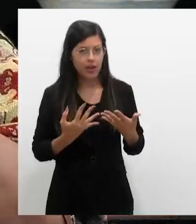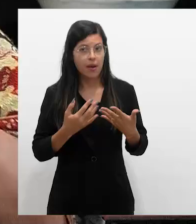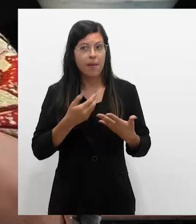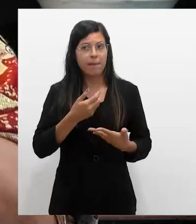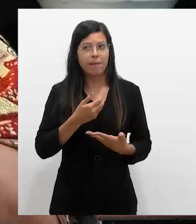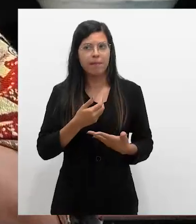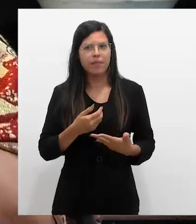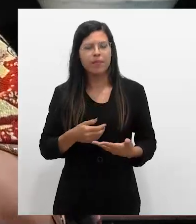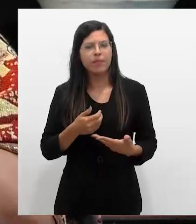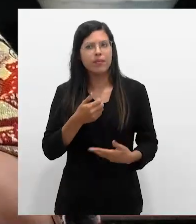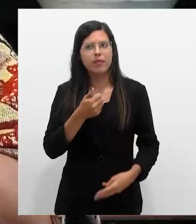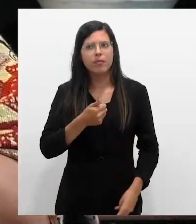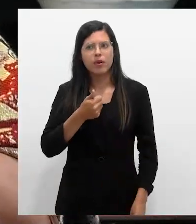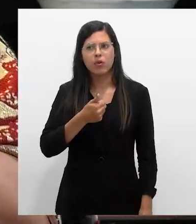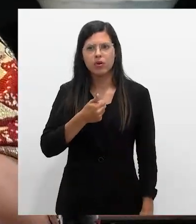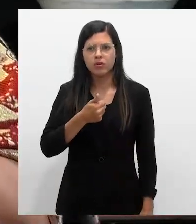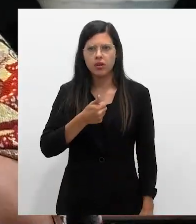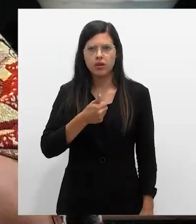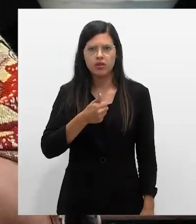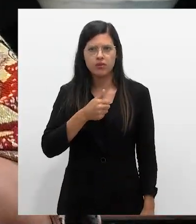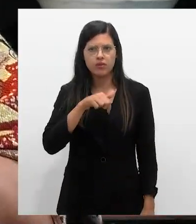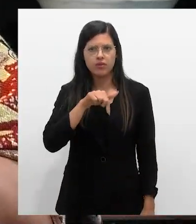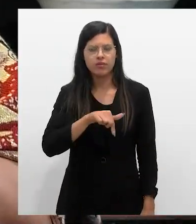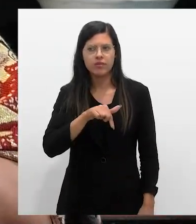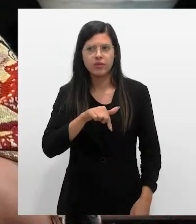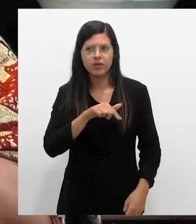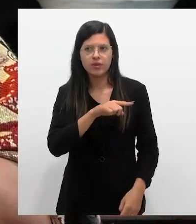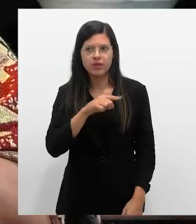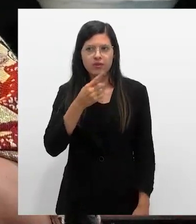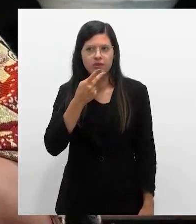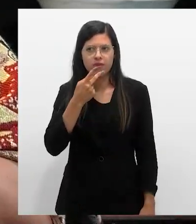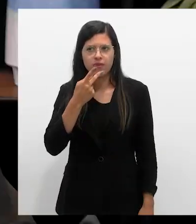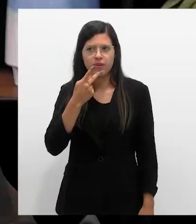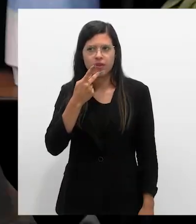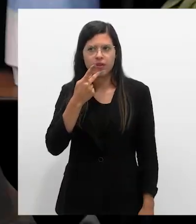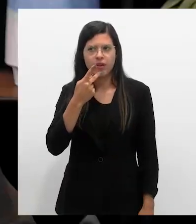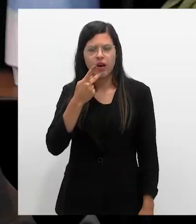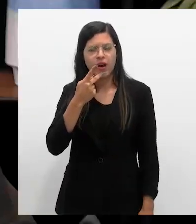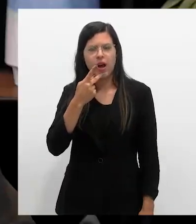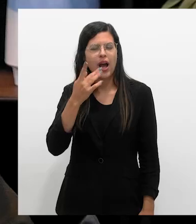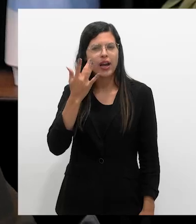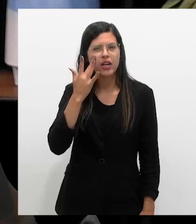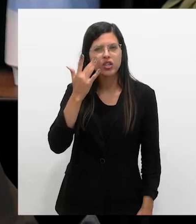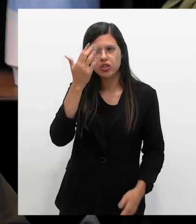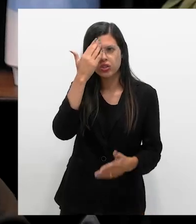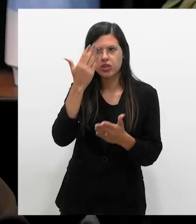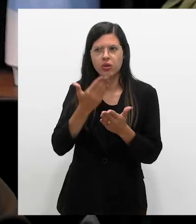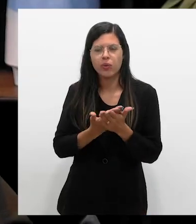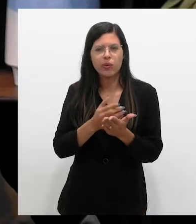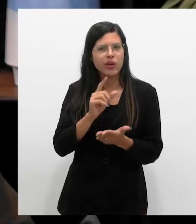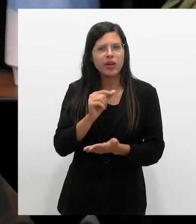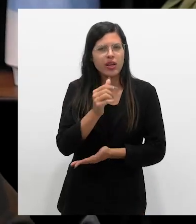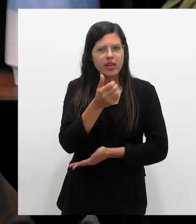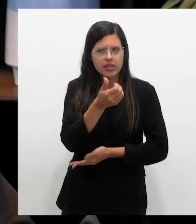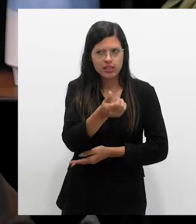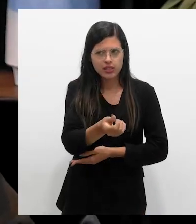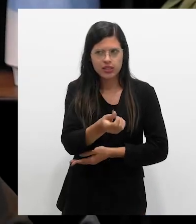pouquinho. Primeiro, quantos idiomas o senhor fala, padre? Eu? Acho que